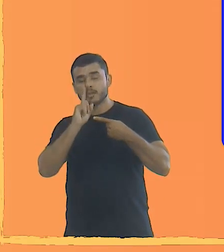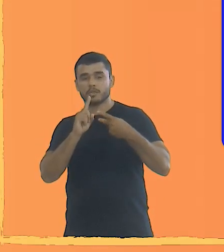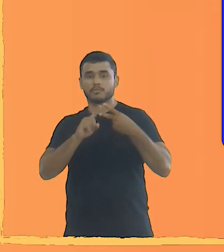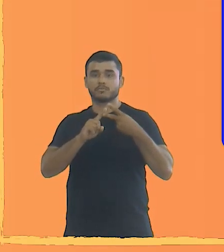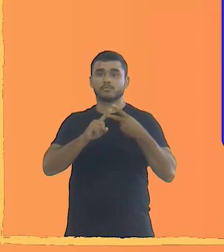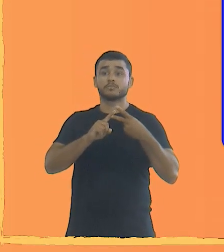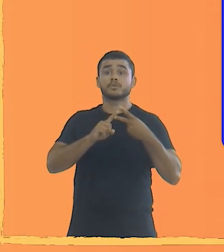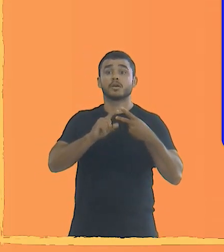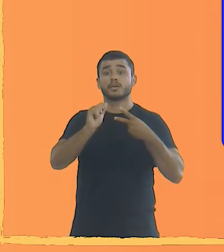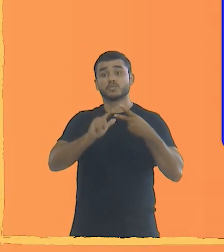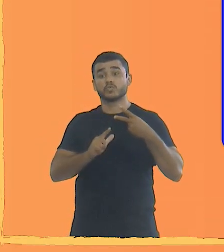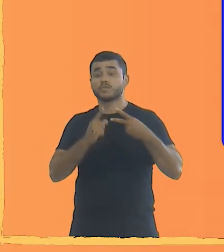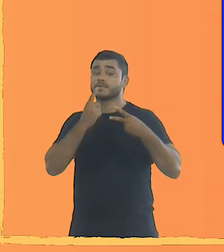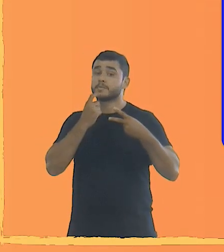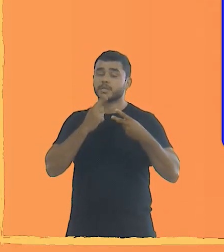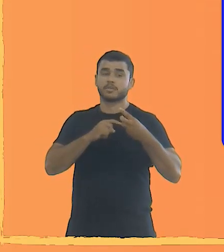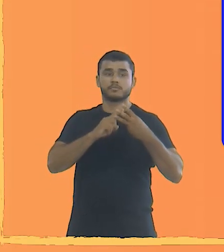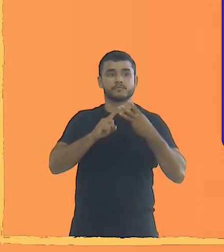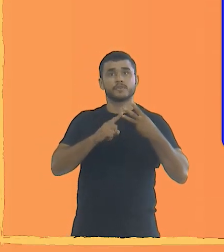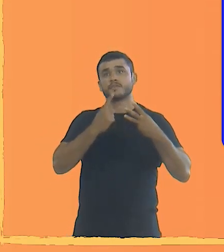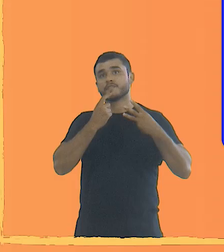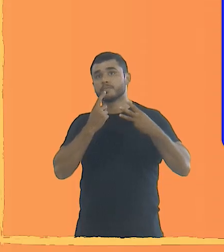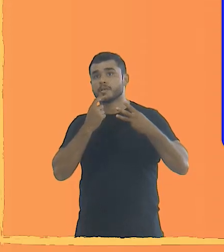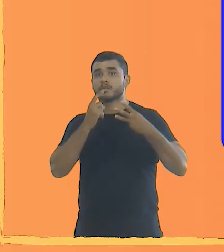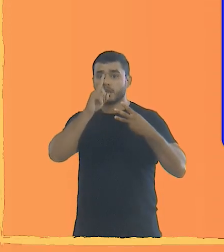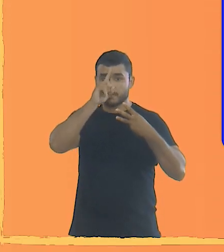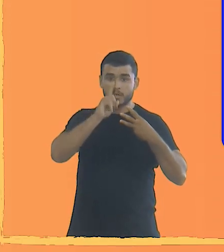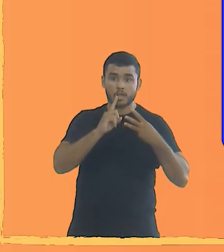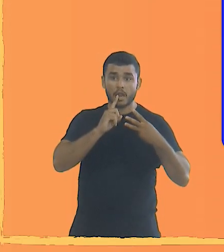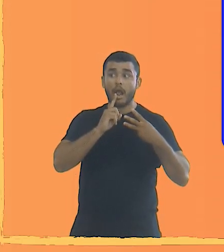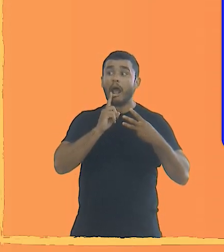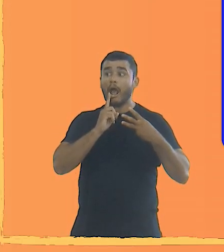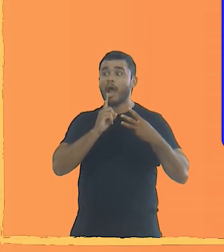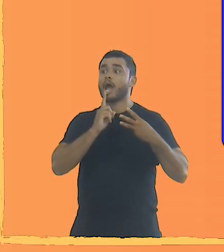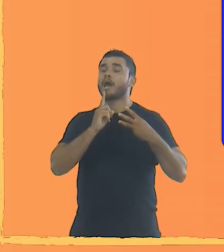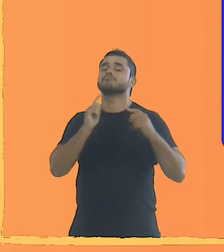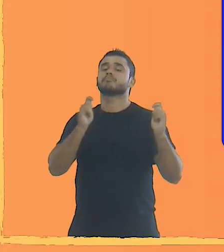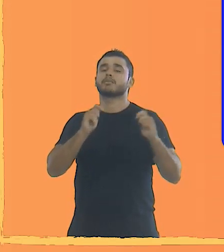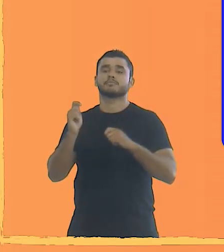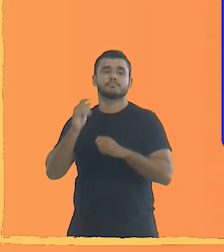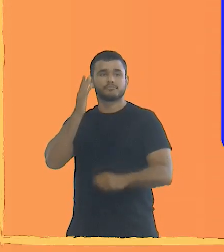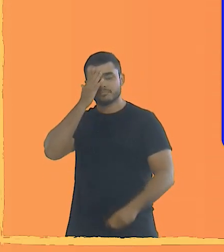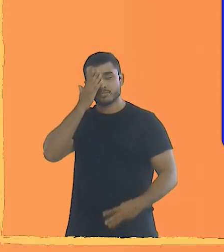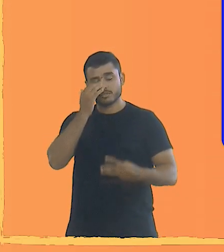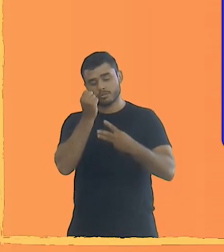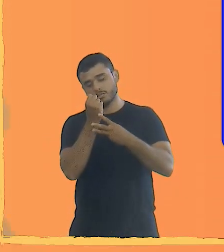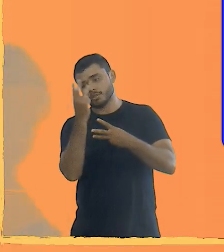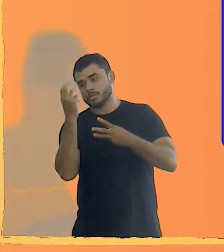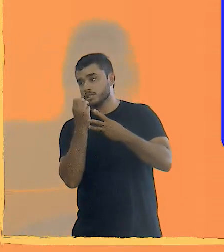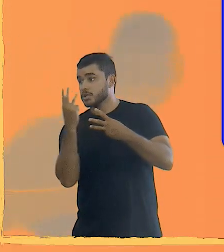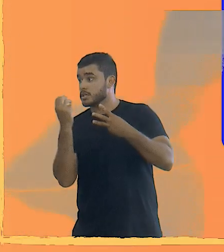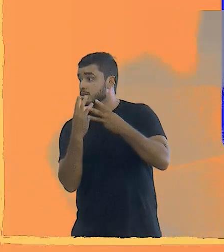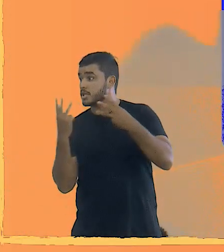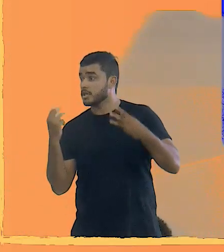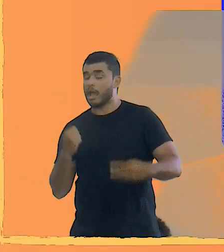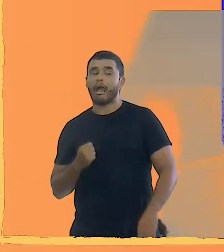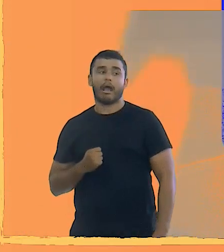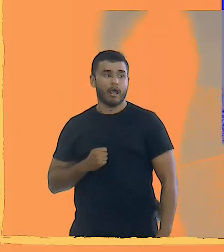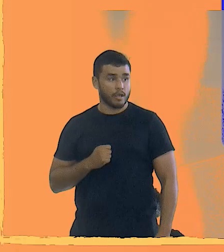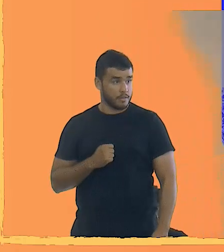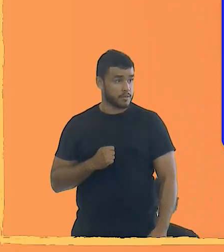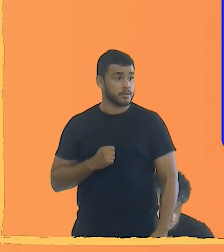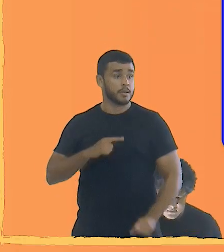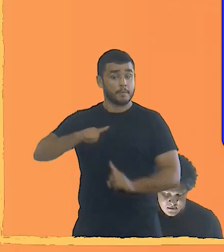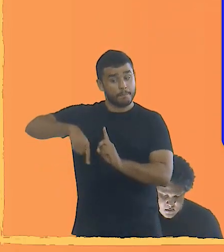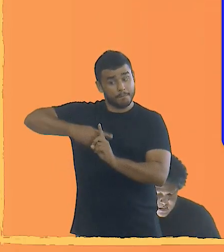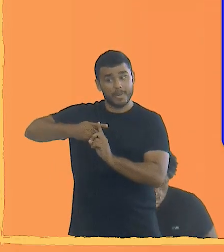amarelo, cada uma com 3 possibilidades. Além de tudo isso, a gente ainda tem que contar o preto e o